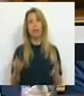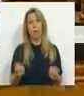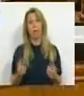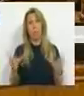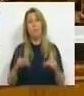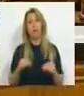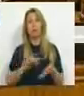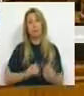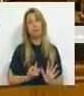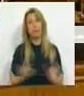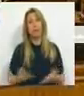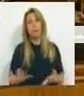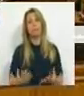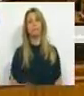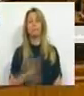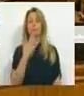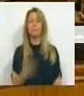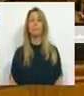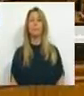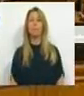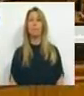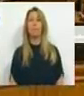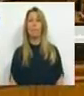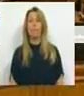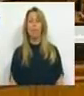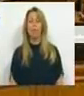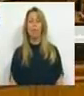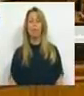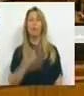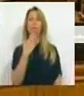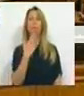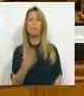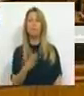Muito obrigado, senhor.